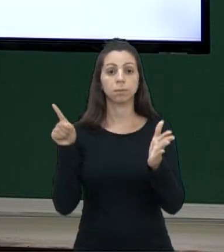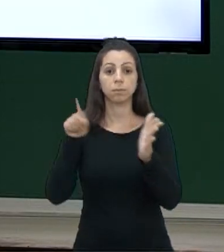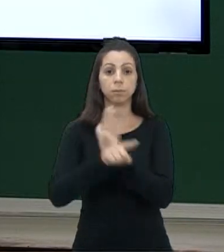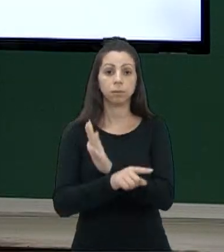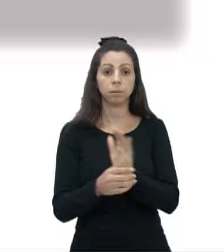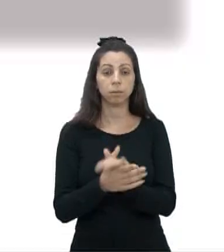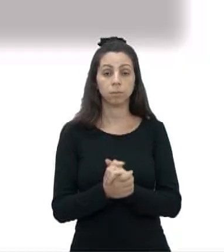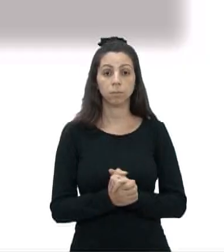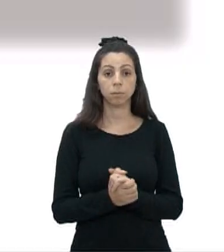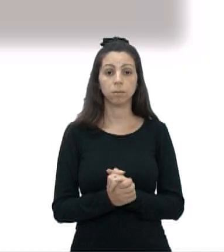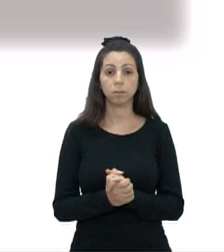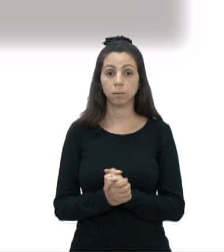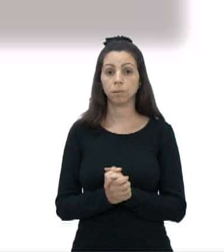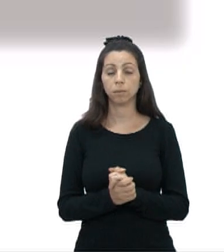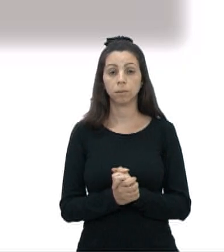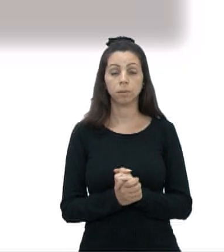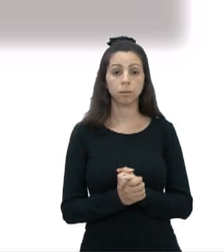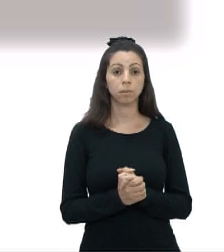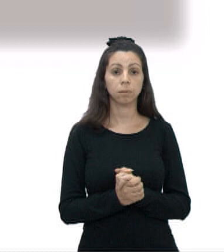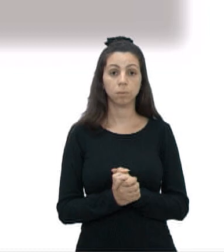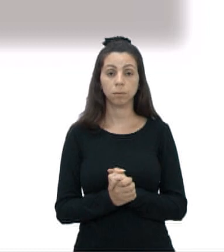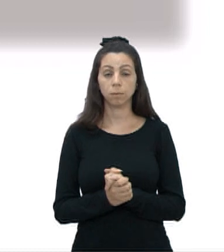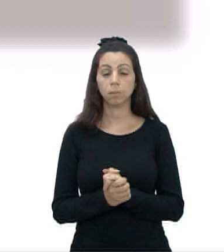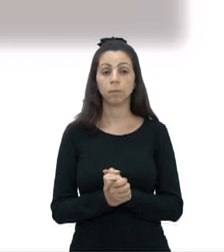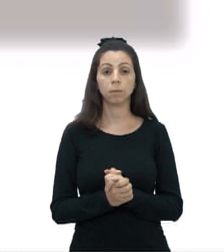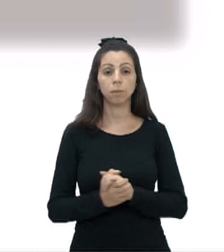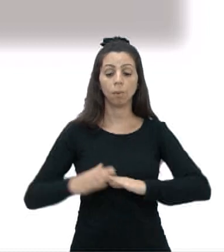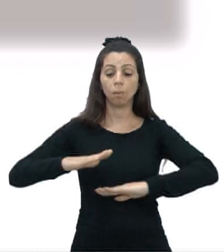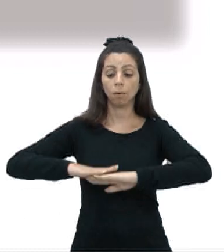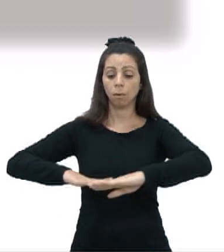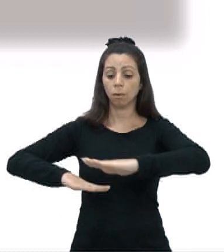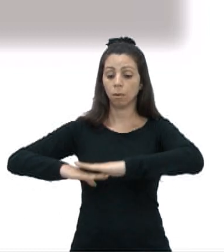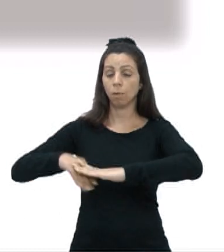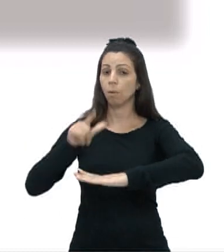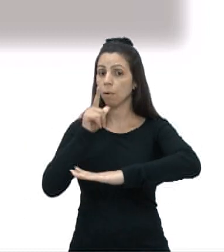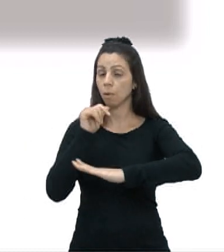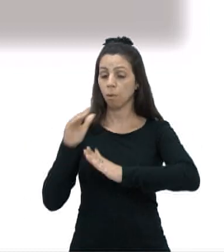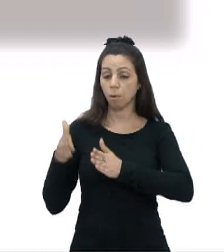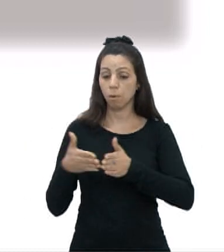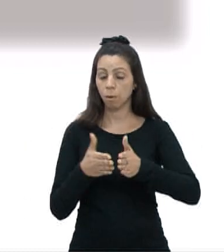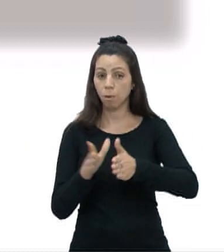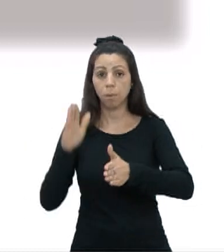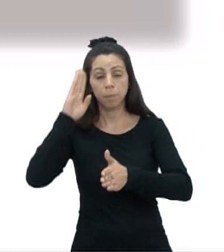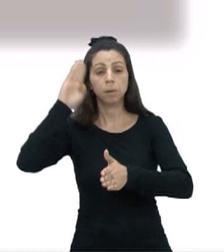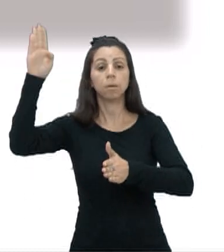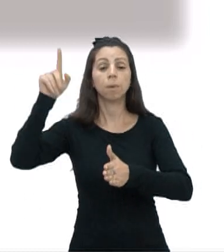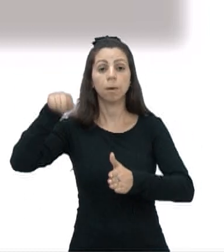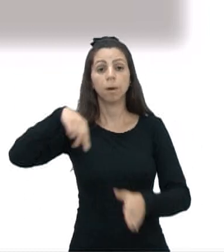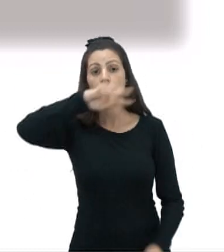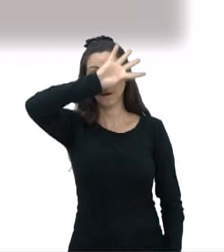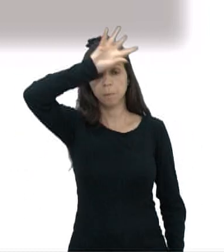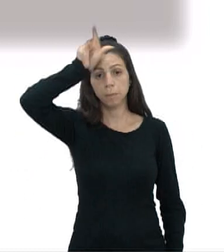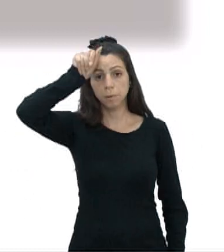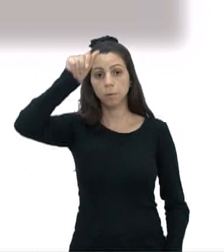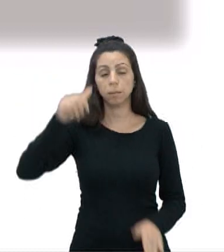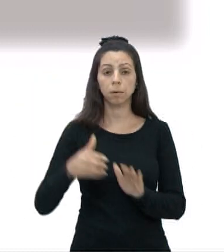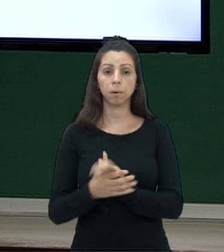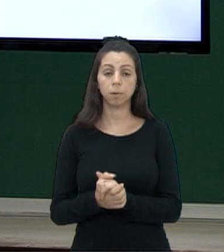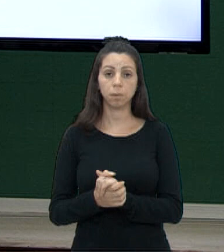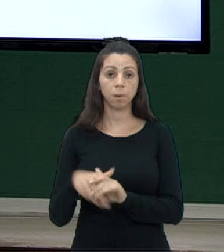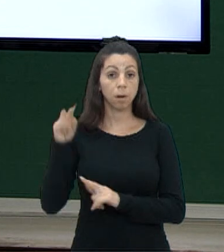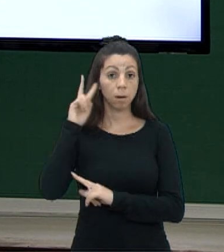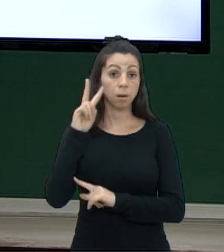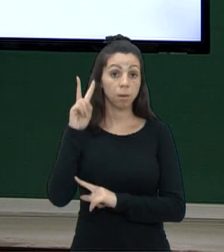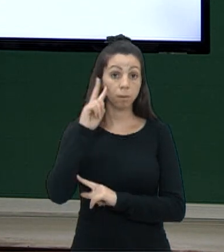acompanhar a leitura. Qual é a bacia sedimentar cujo rio principal é o rio Amazonas? Lembrando que nós